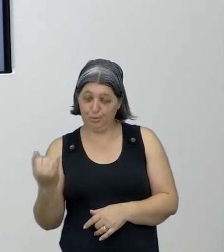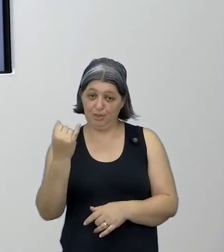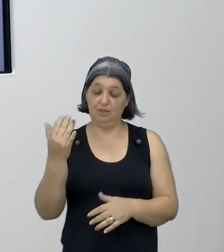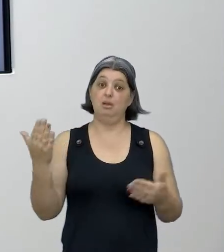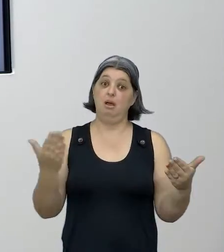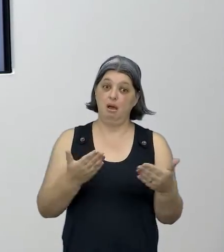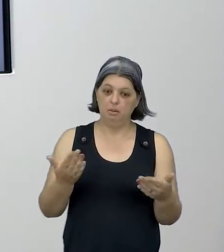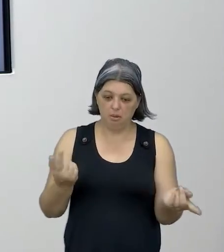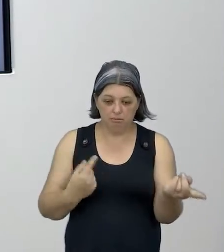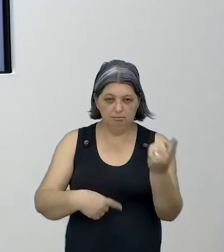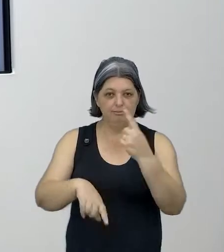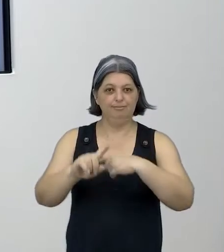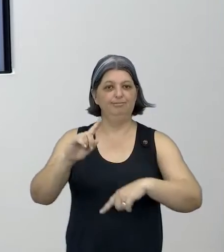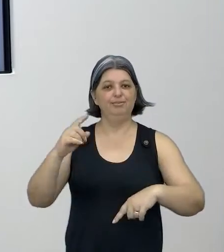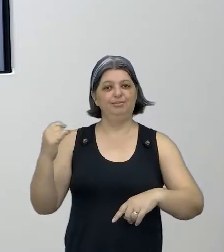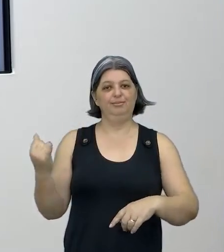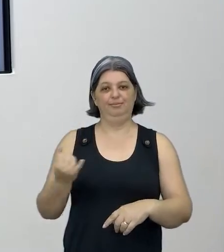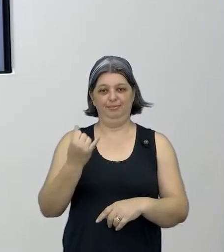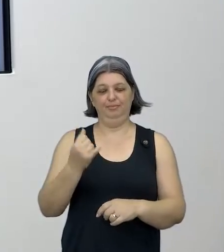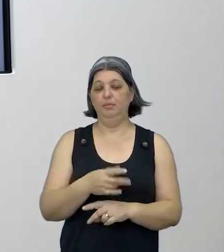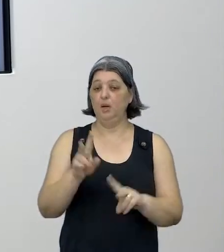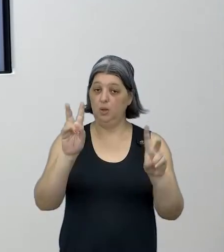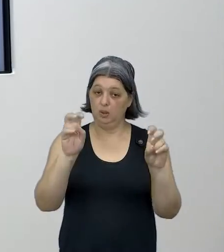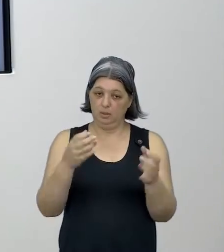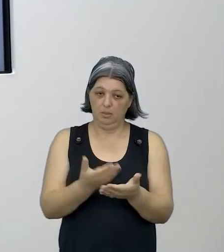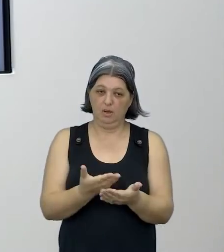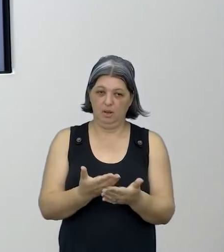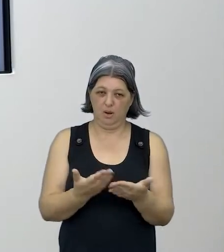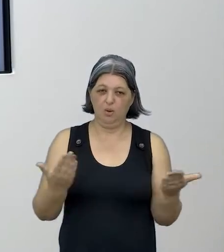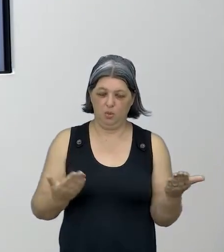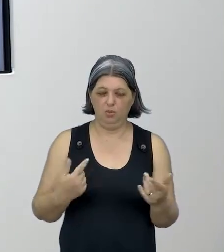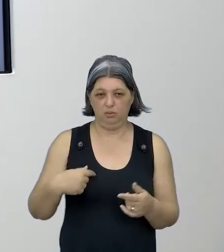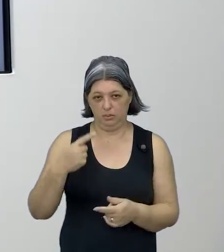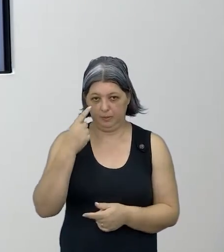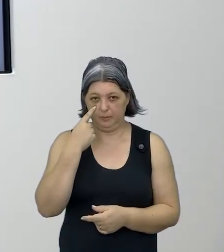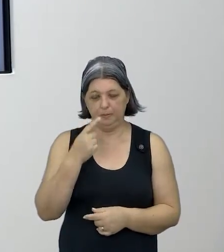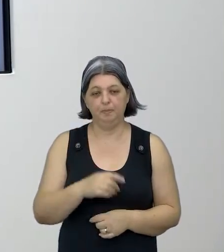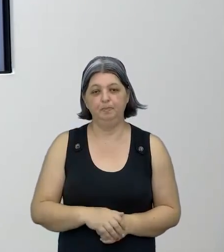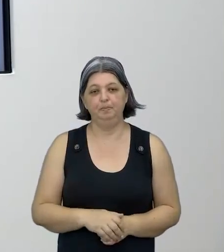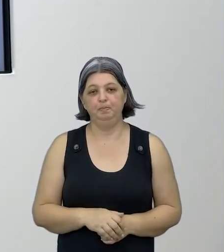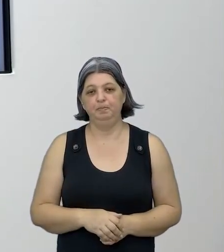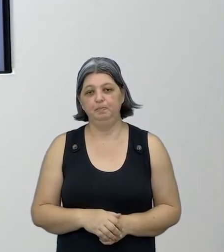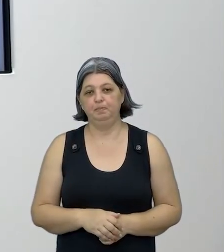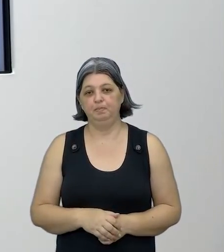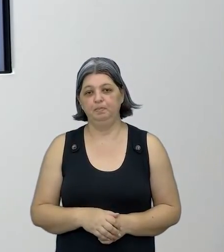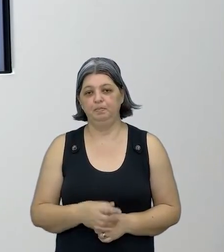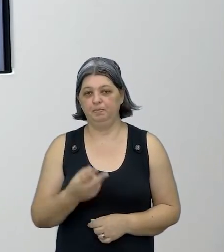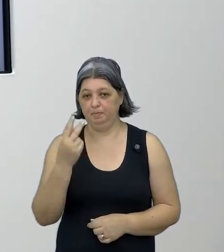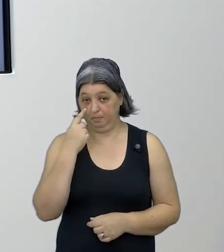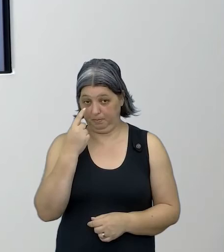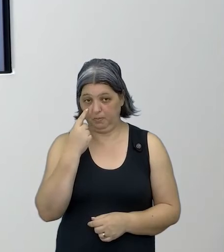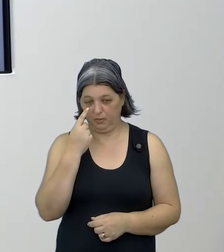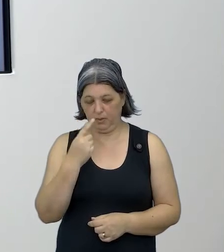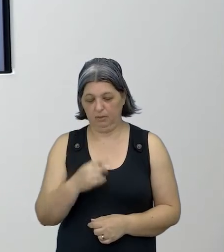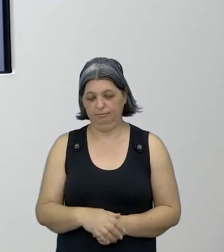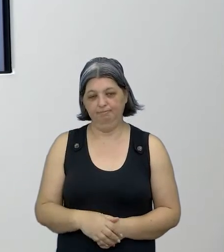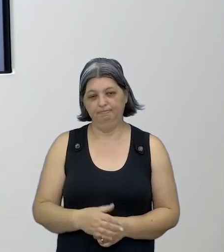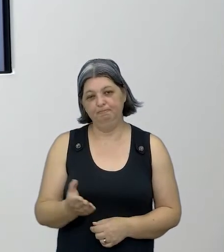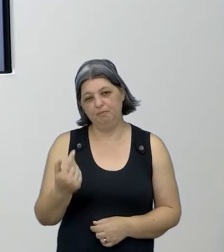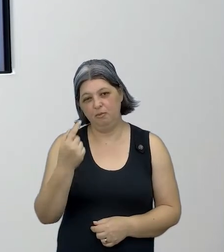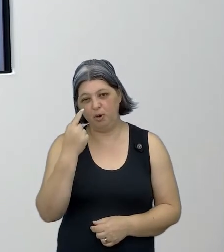para valer. Não é o tema da aula de hoje. Gruda mais em mim. Eu quero falar de pertinho com você. Gruda mais em